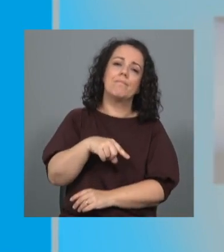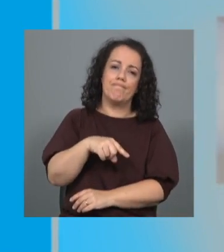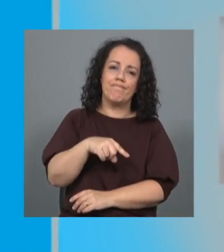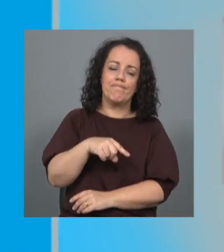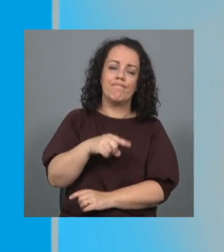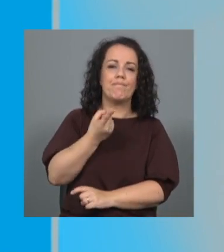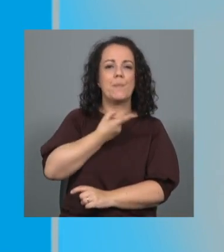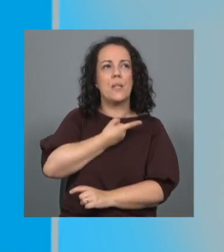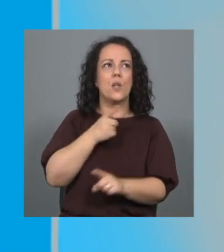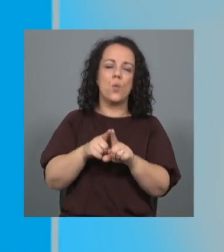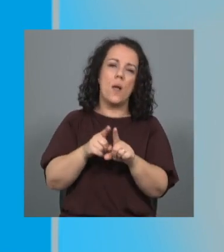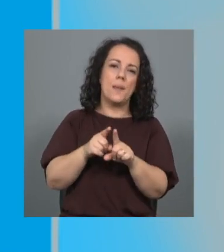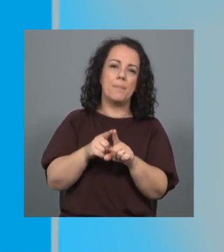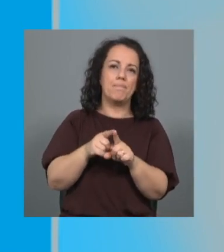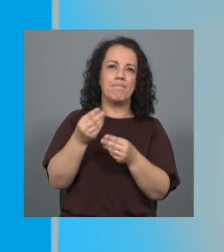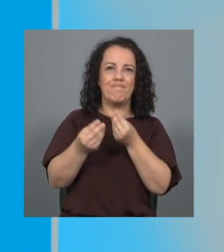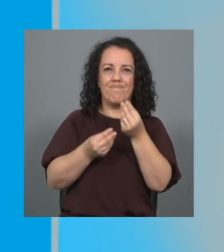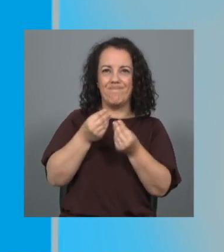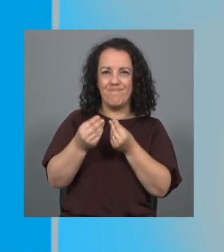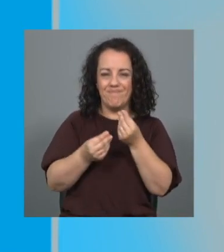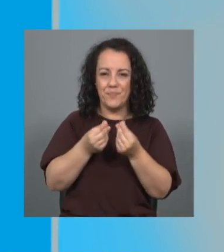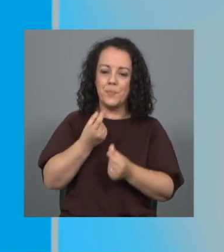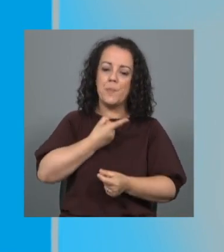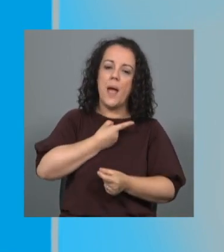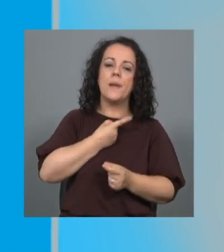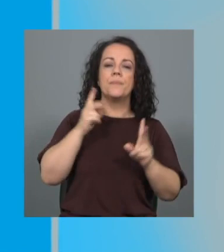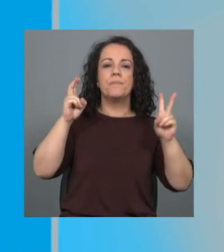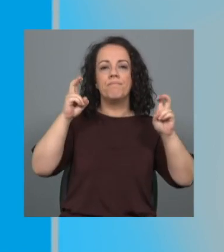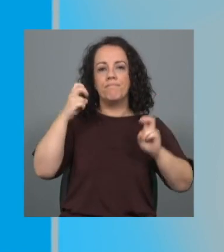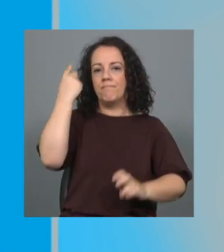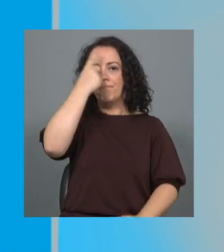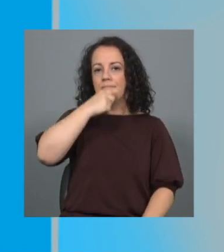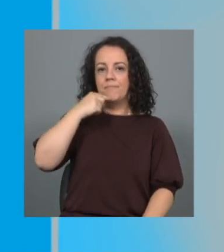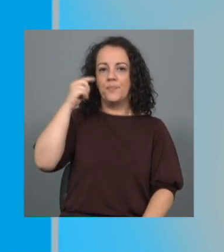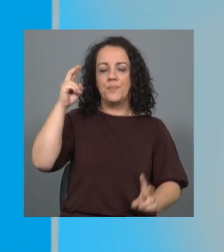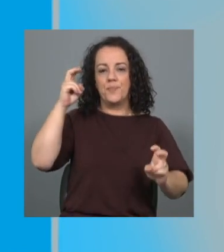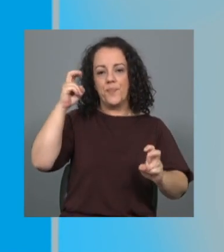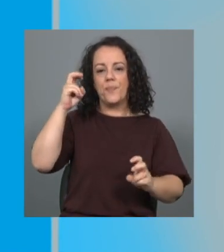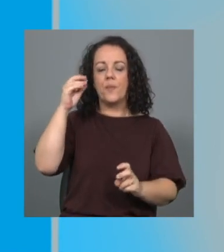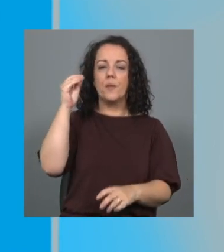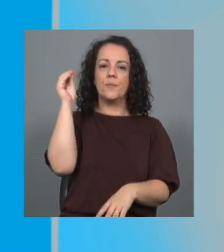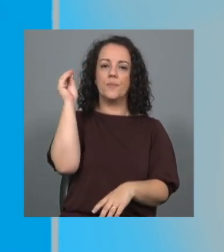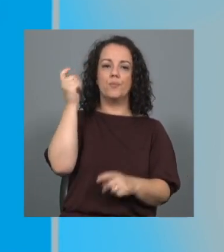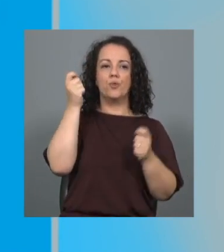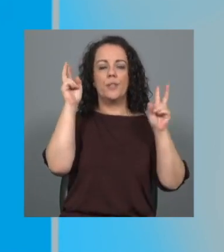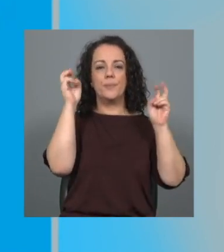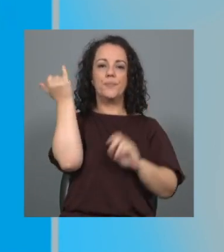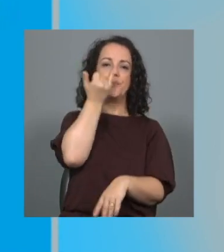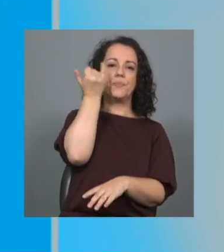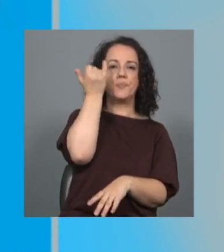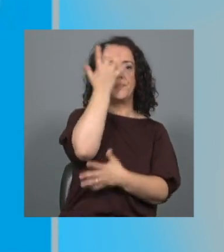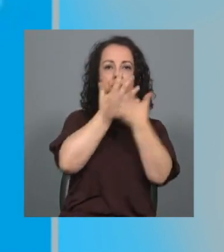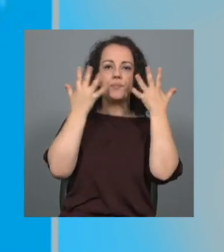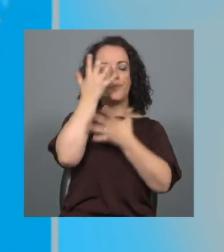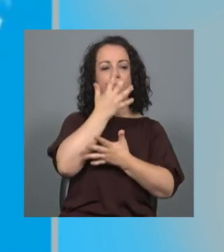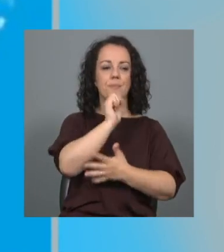calhar, um bocadinho cínicos da luta autárquica, que é